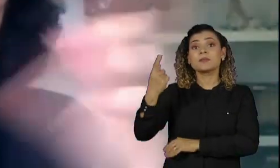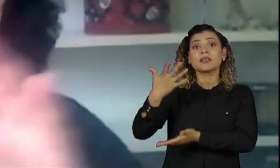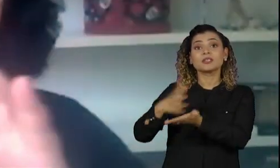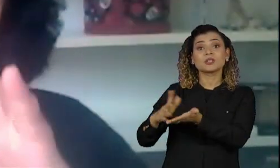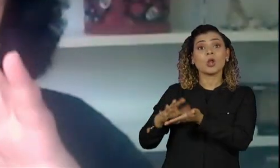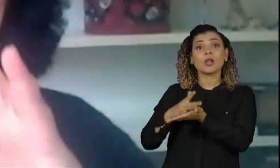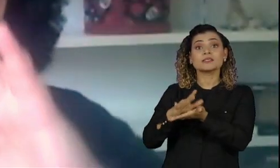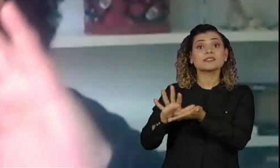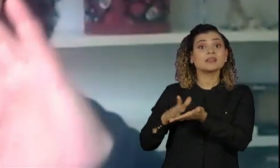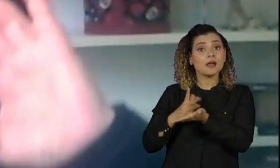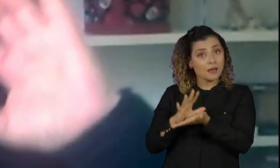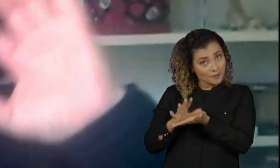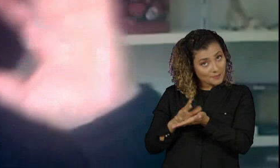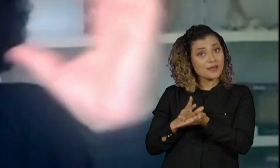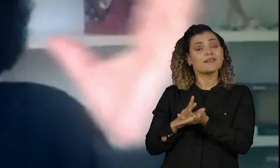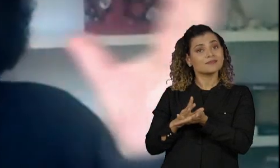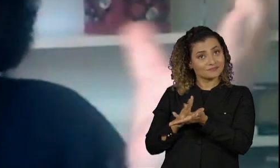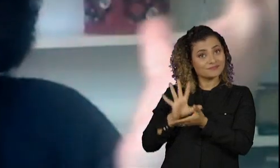samba